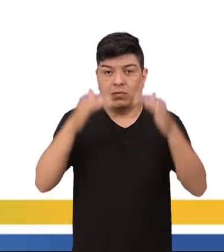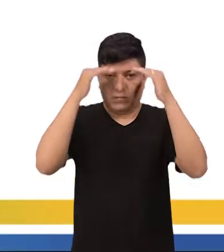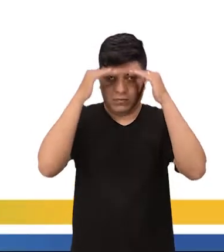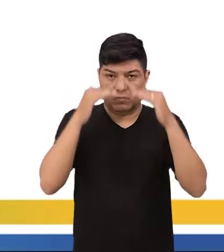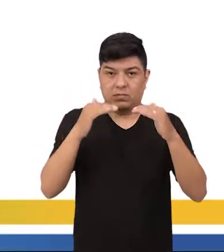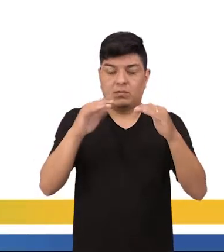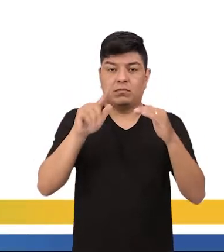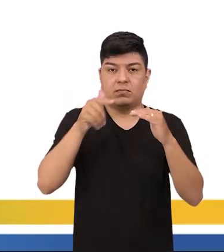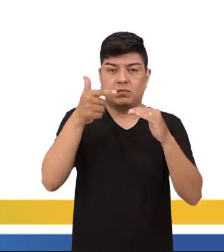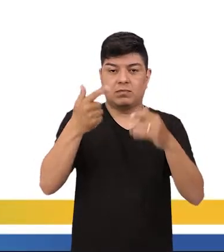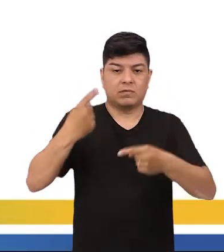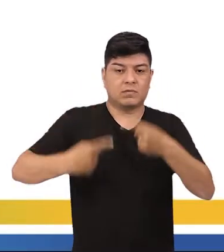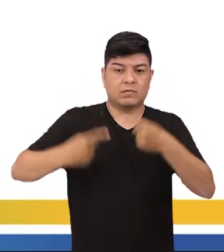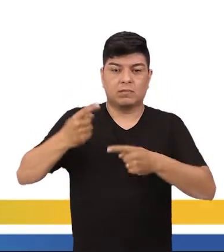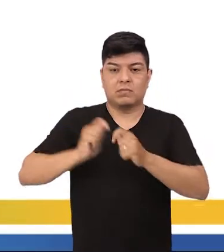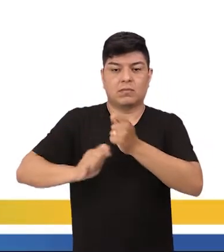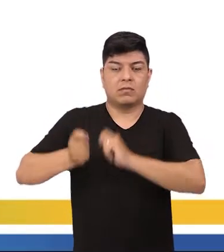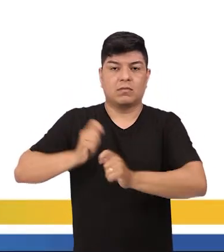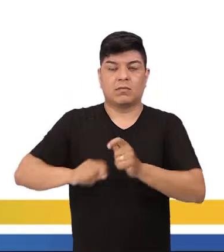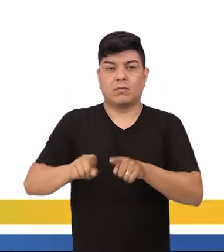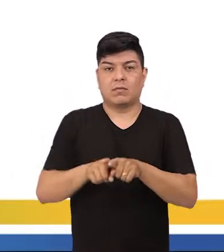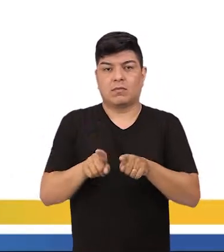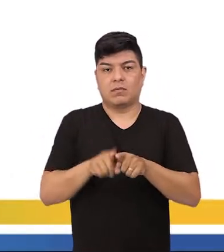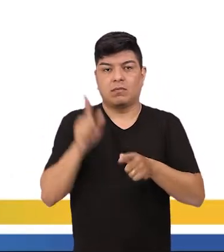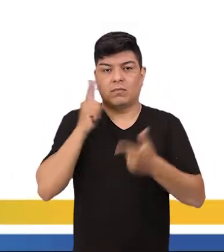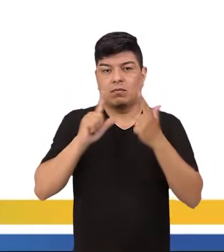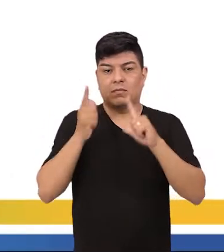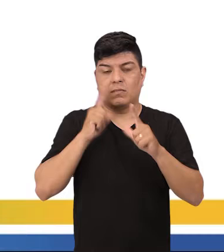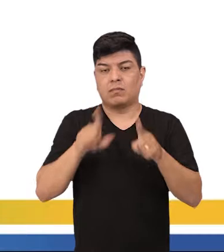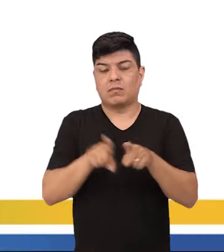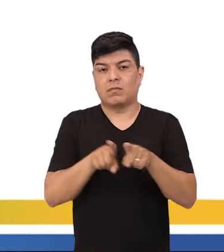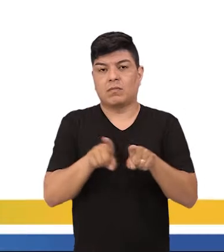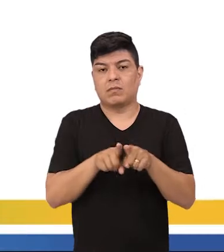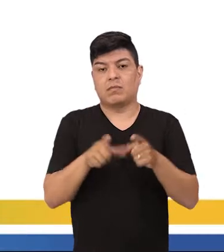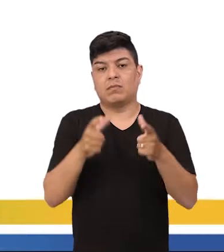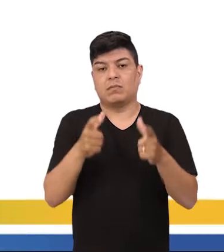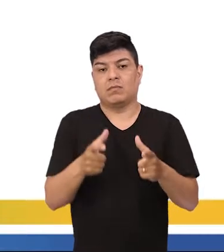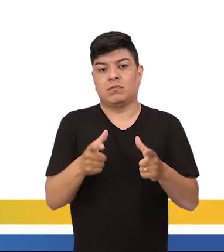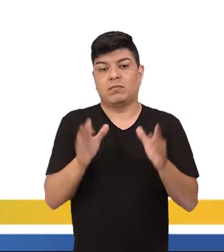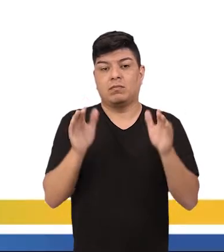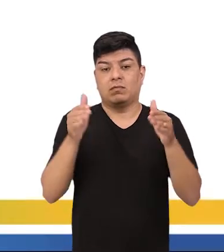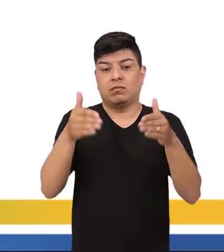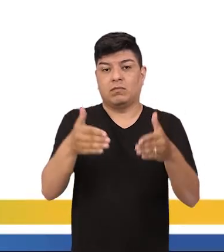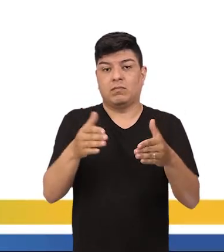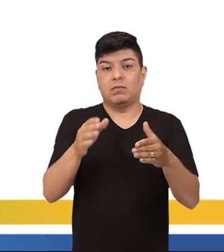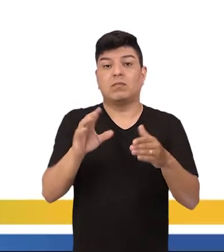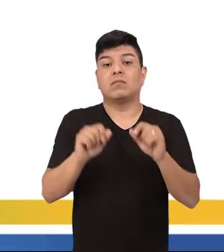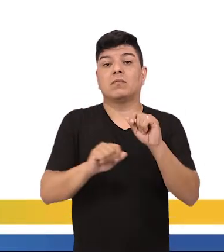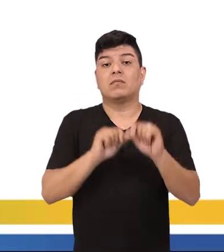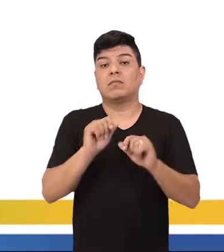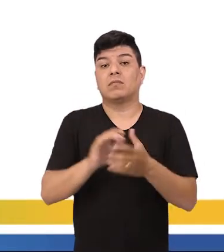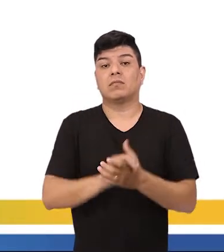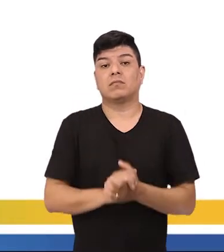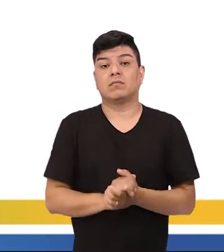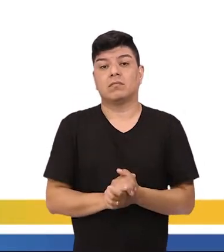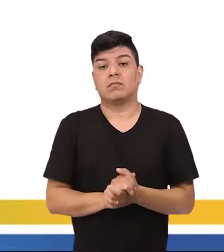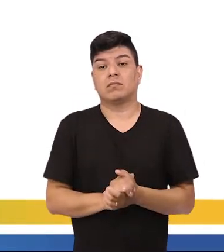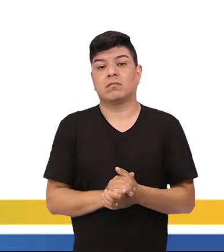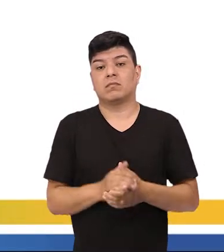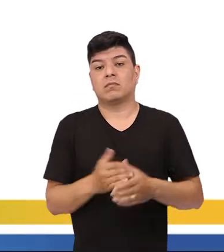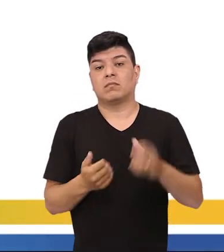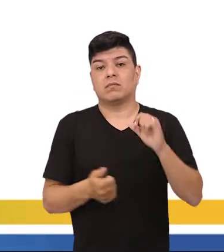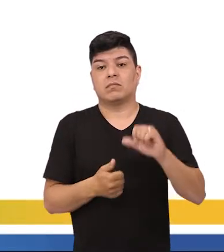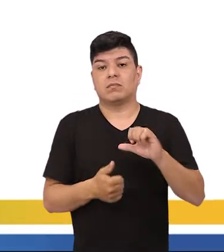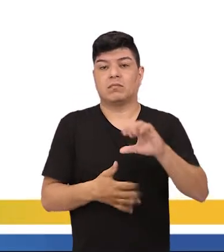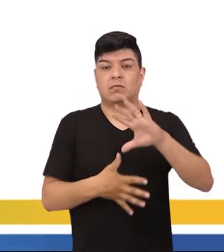subordinadas às condições políticas e econômicas dos conquistadores e concentraram-se no continente, então, aí, americano,